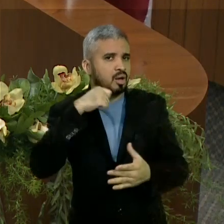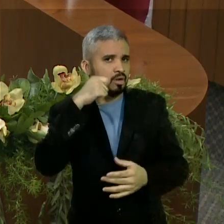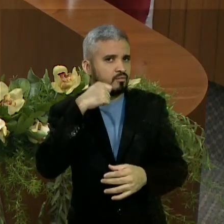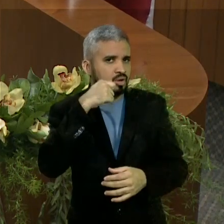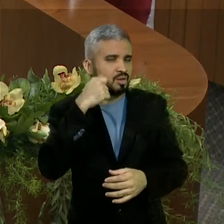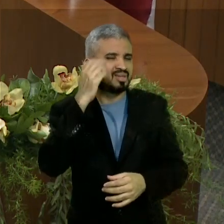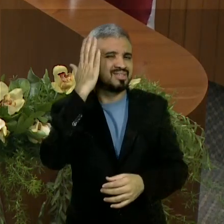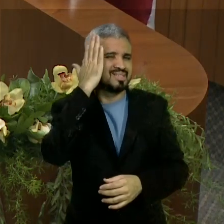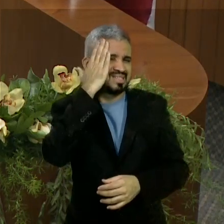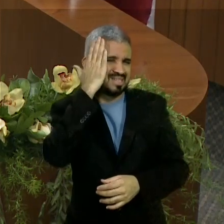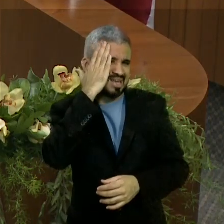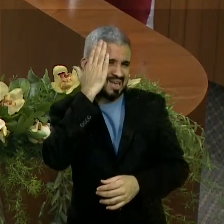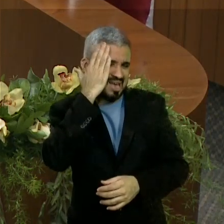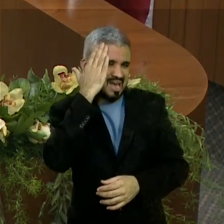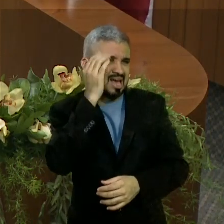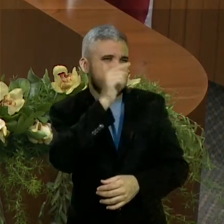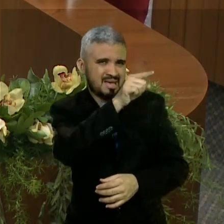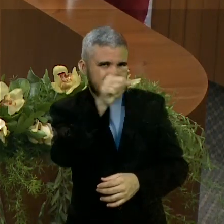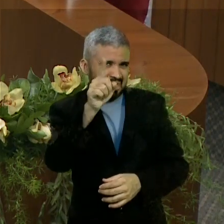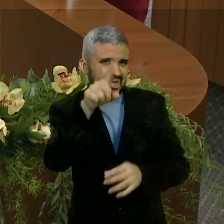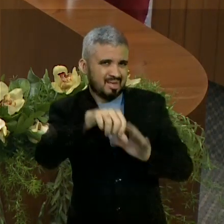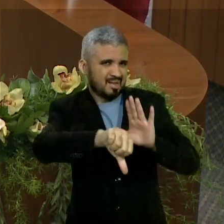pronunciamento dizendo